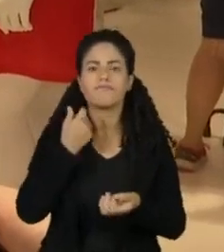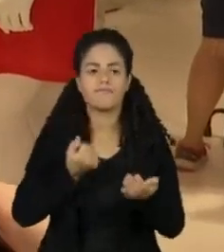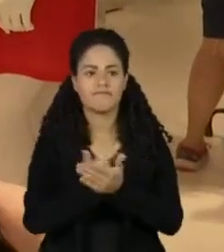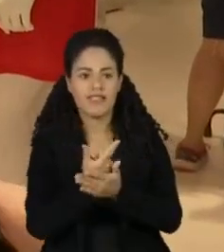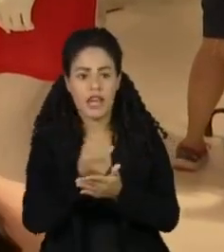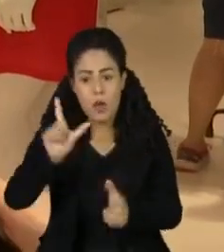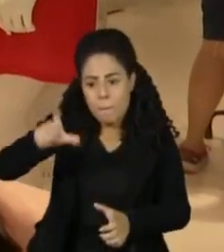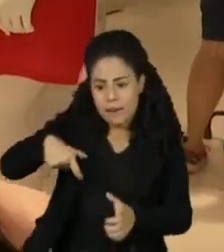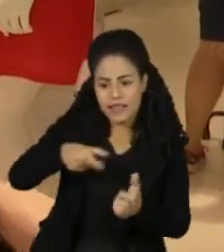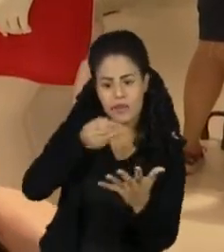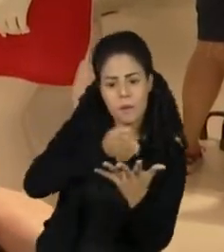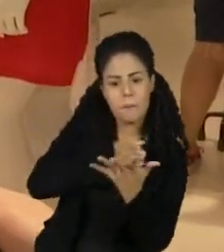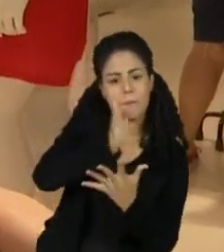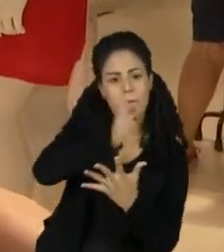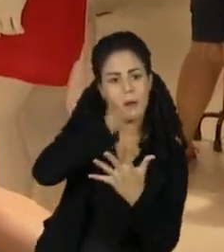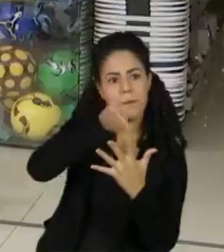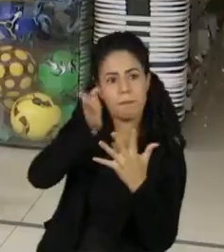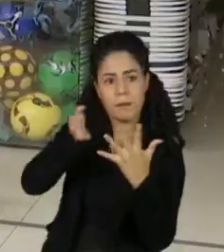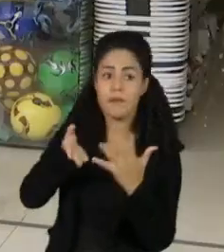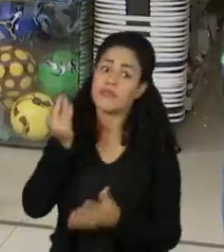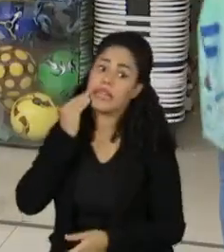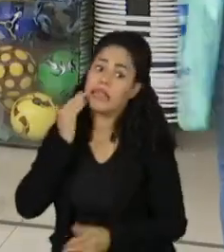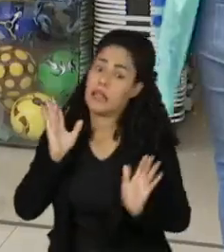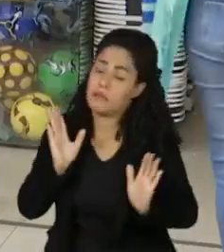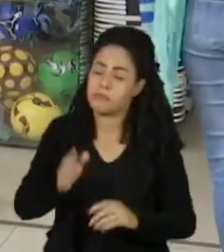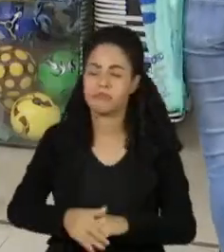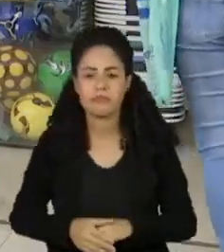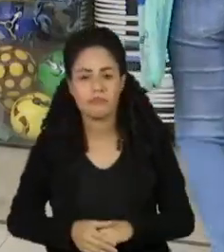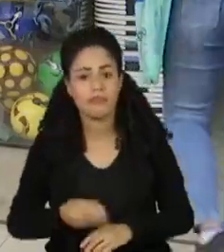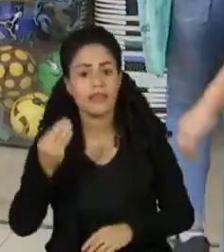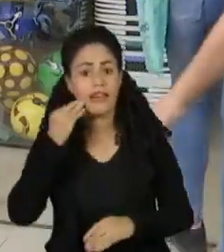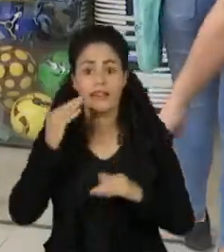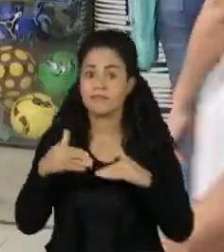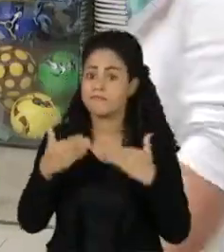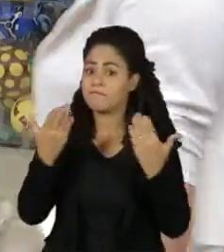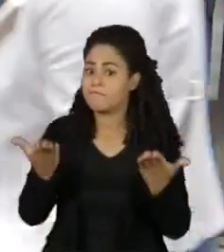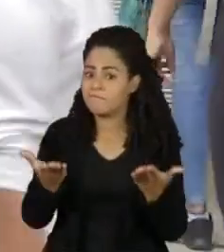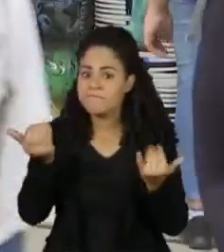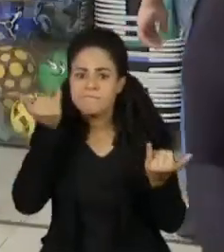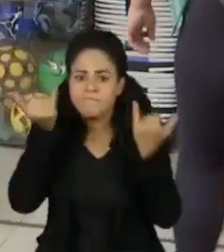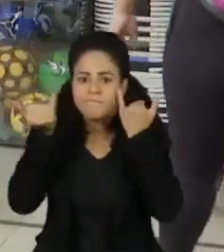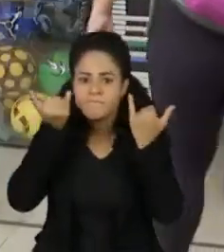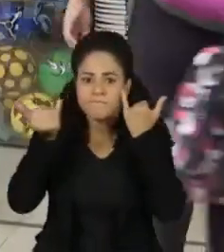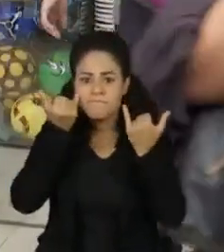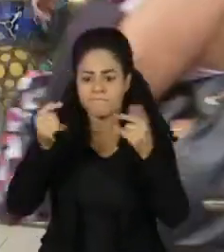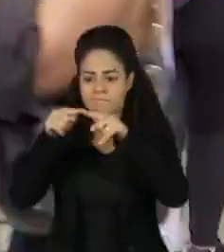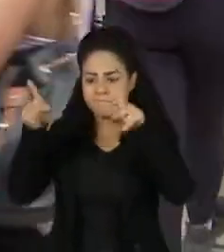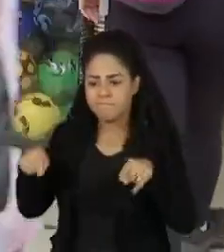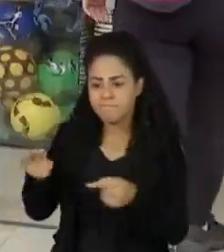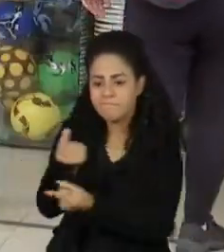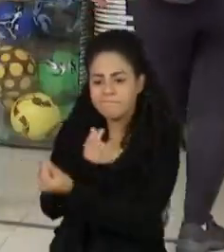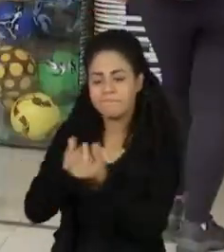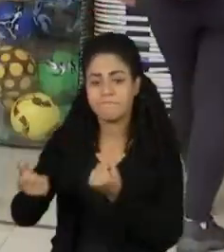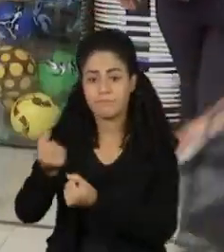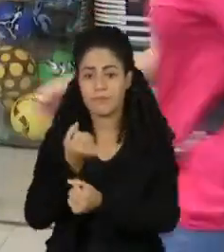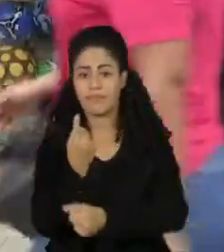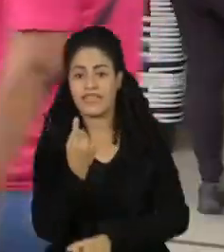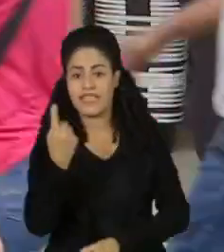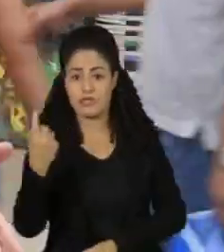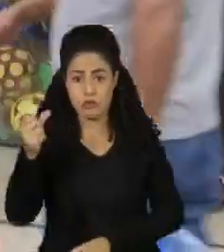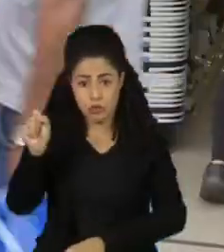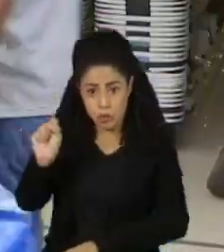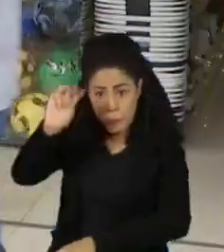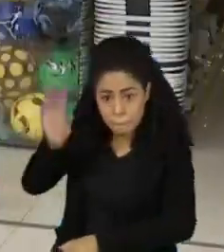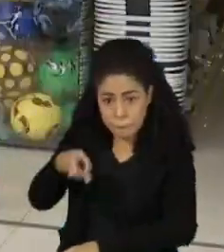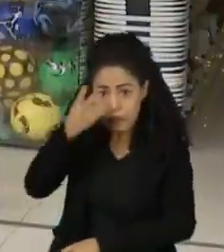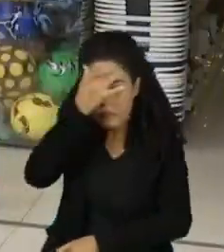cartão para ver se dá para levar. De acordo com a Confederação Nacional de Dirigentes Lojistas, mais de 118 milhões